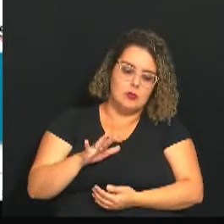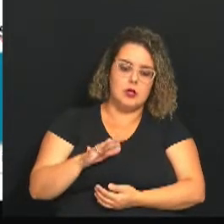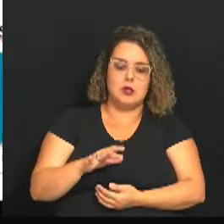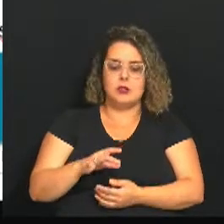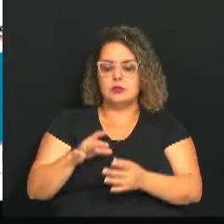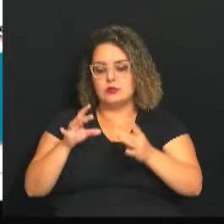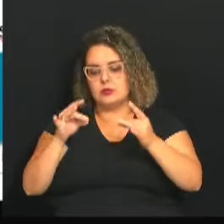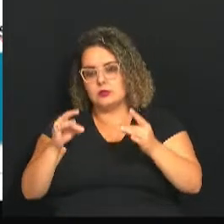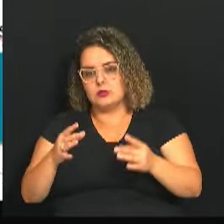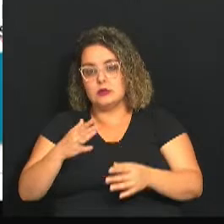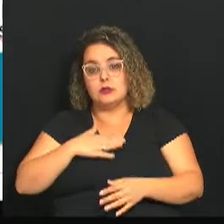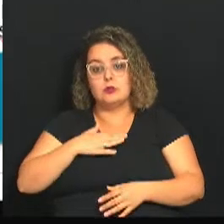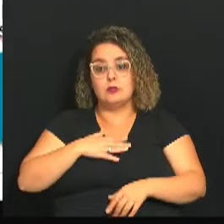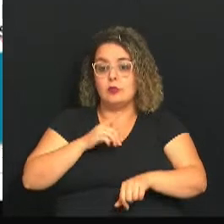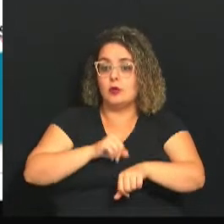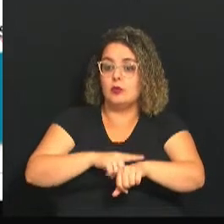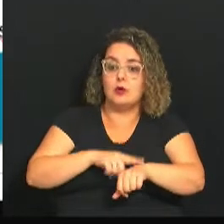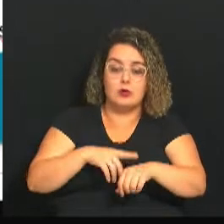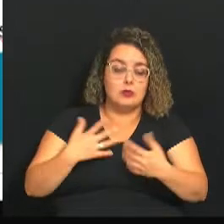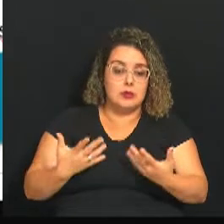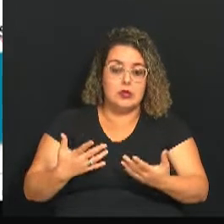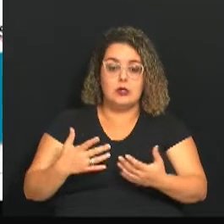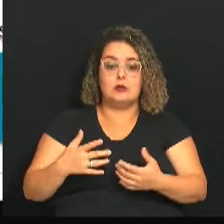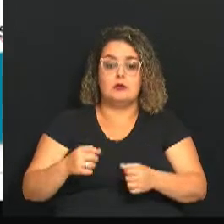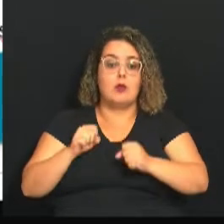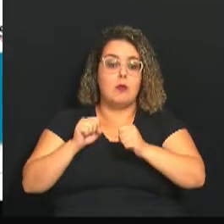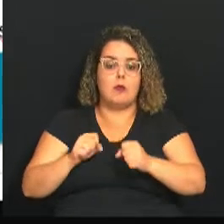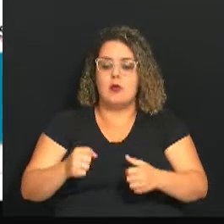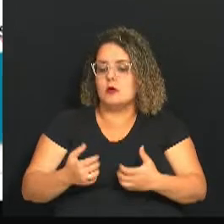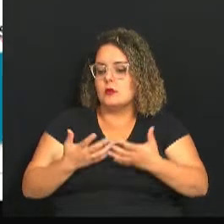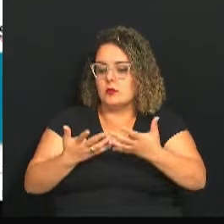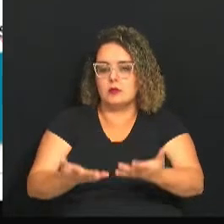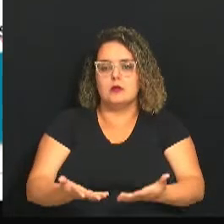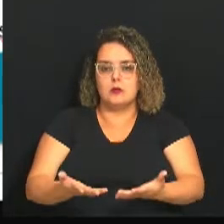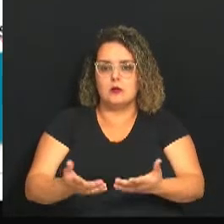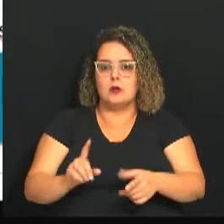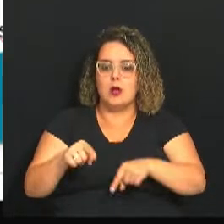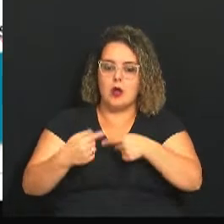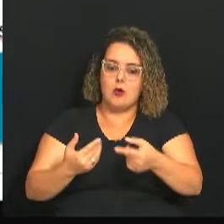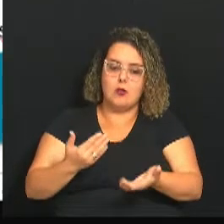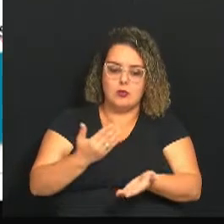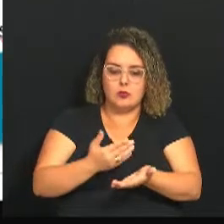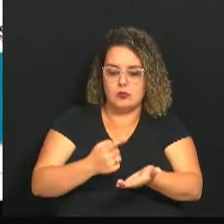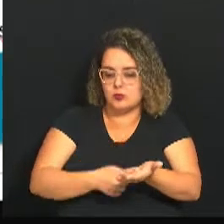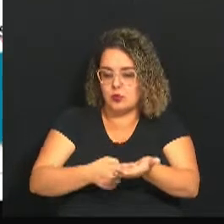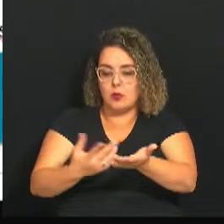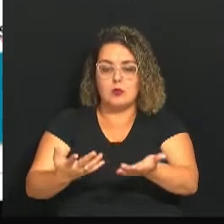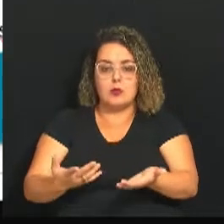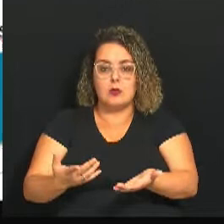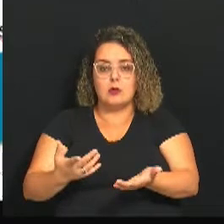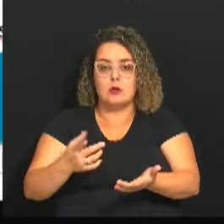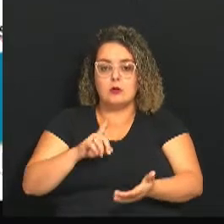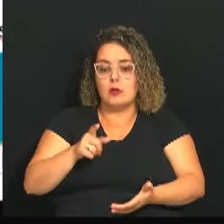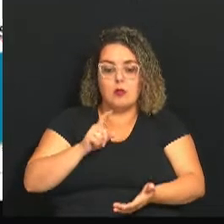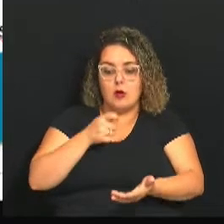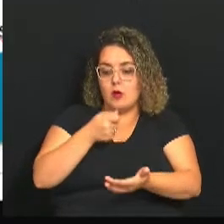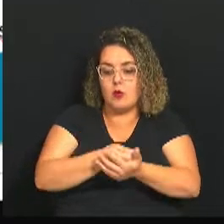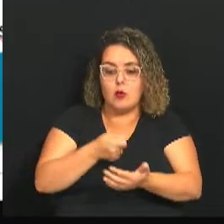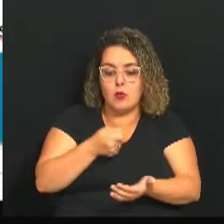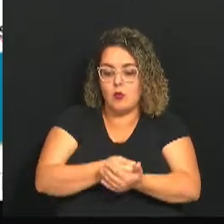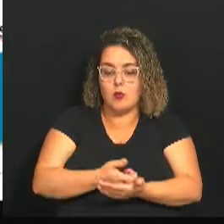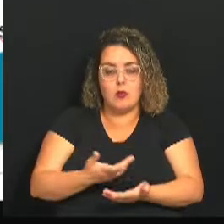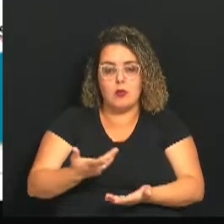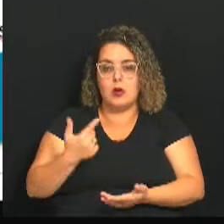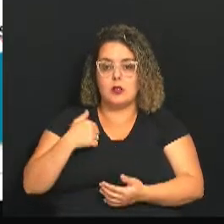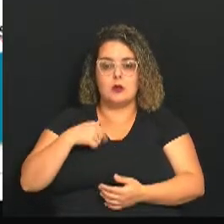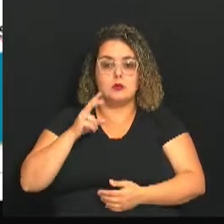minha disponibilidade frente a outros compromissos. Mas há em andamento, né, o projeto de